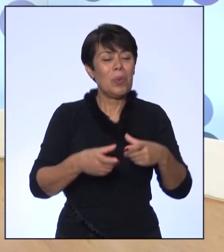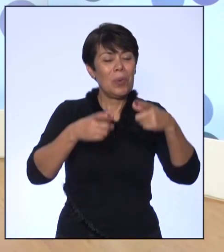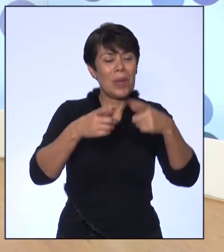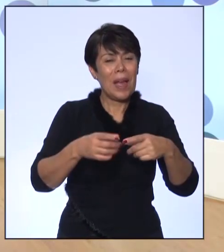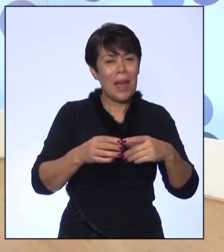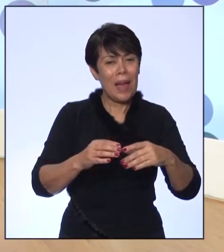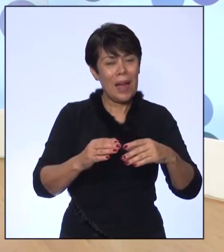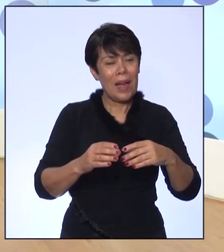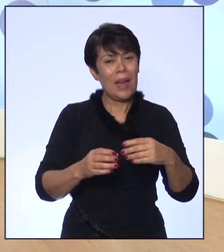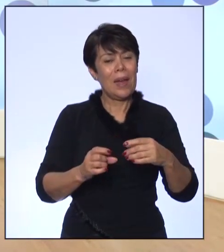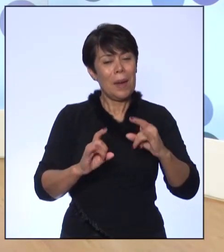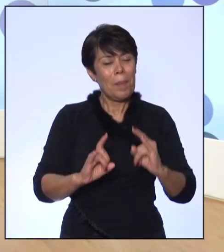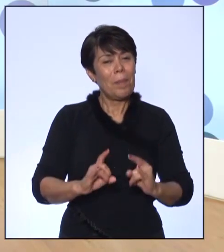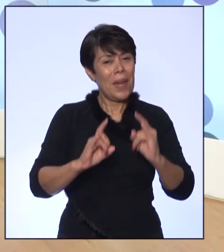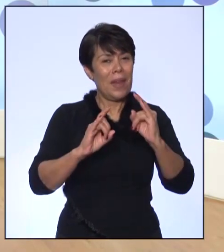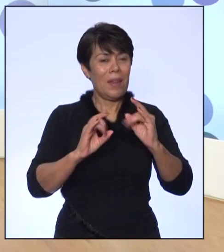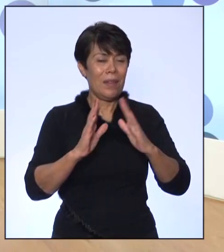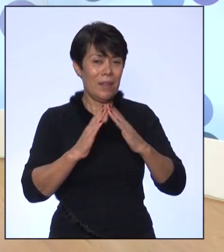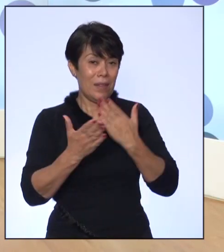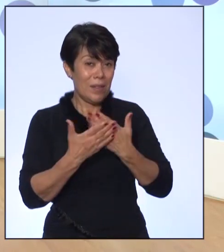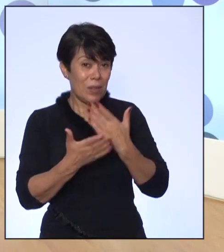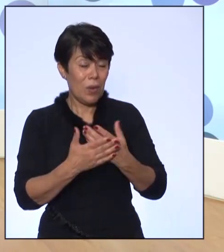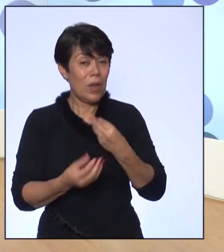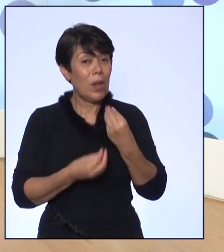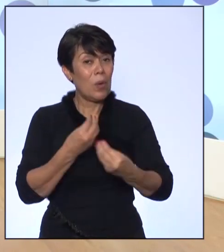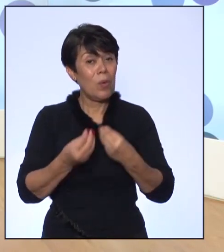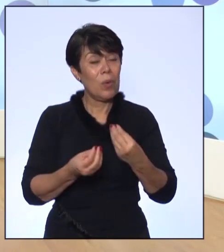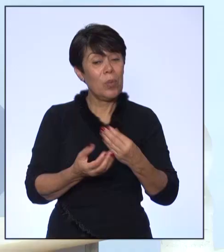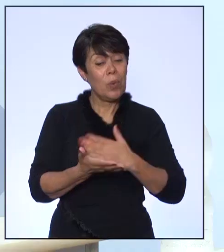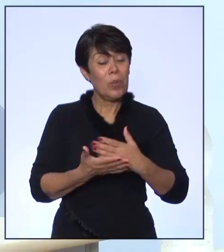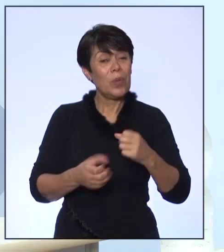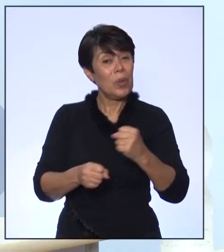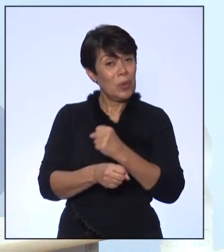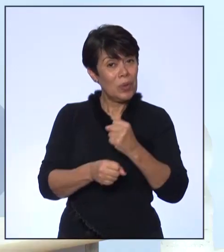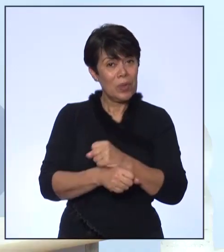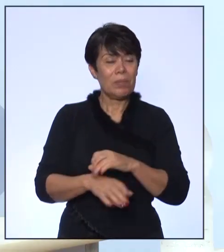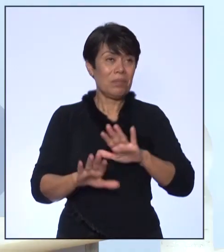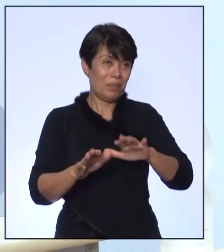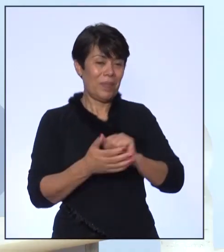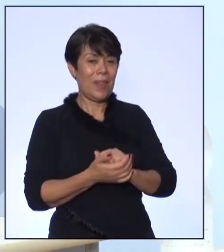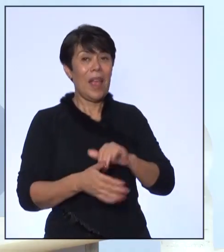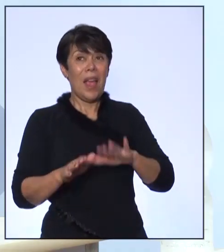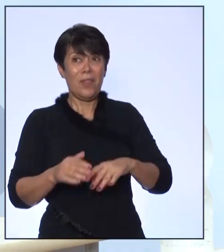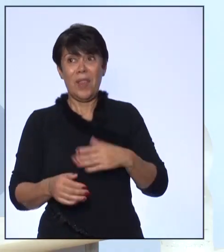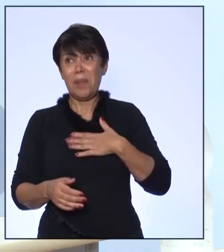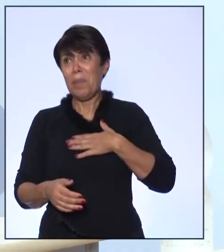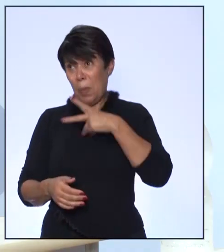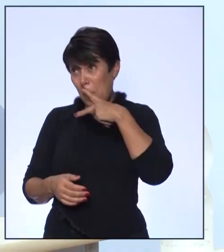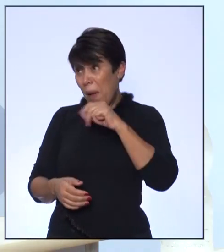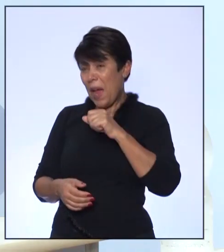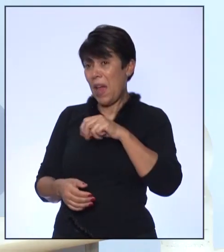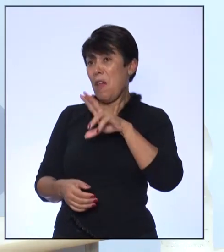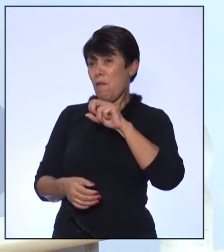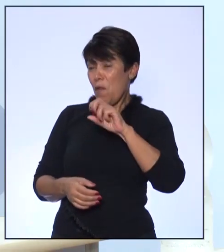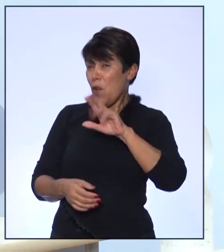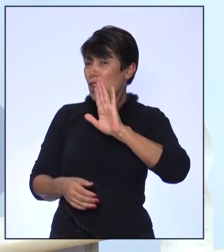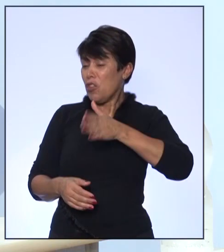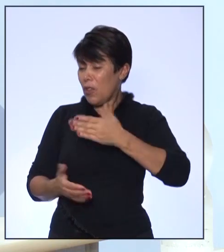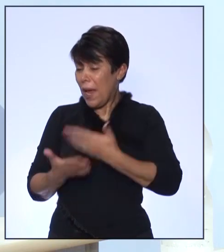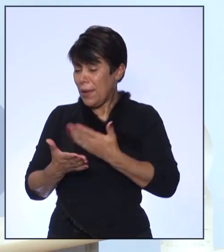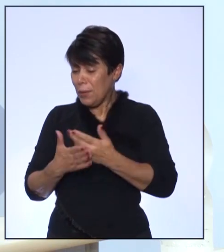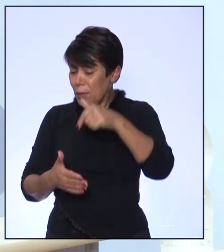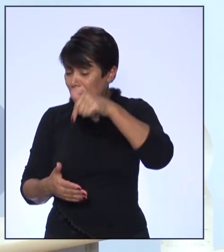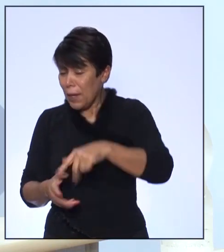a fundação daquela escola, né? É, professora, não é porque às vezes assim, meu pai, minha avó estudou naquela escola, significa que ela é um